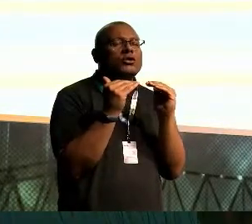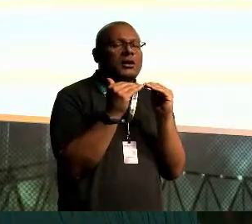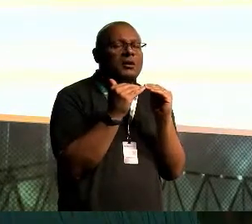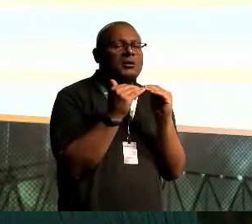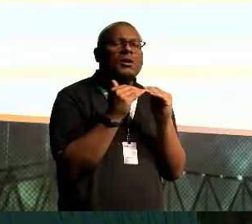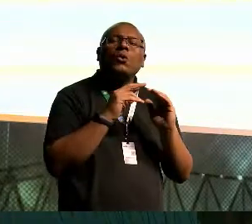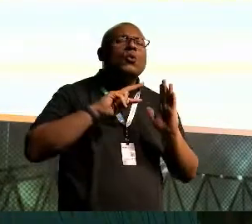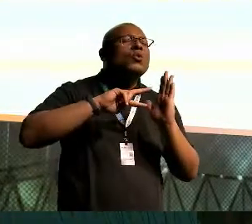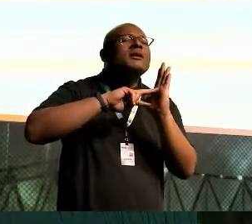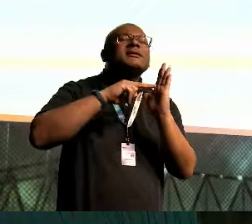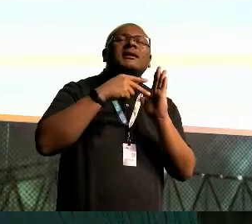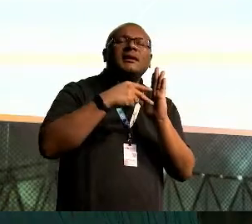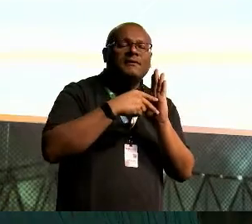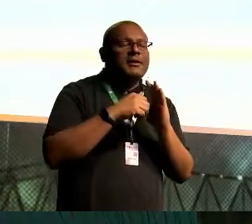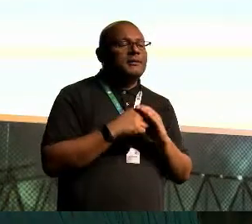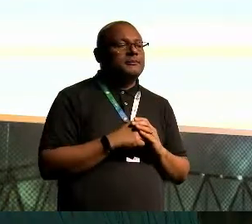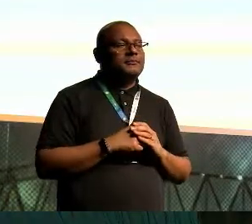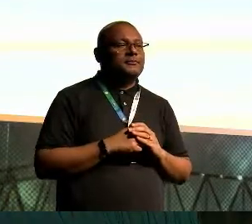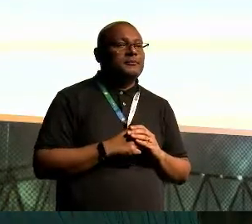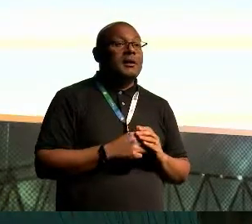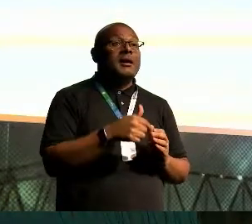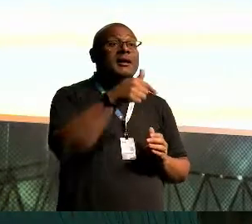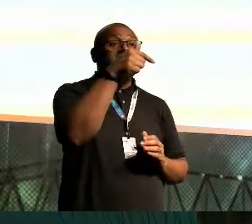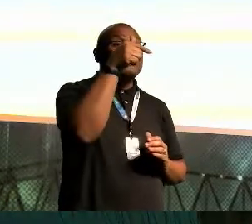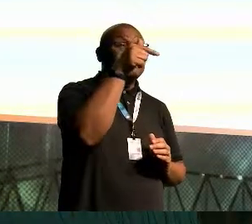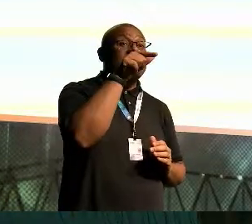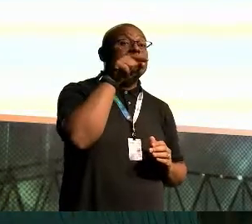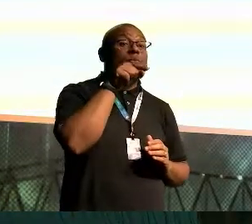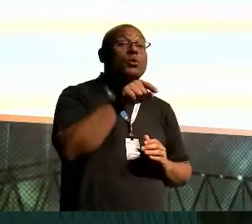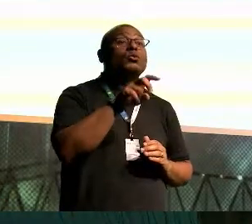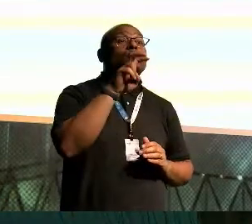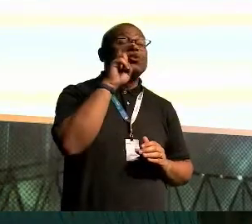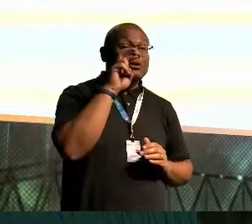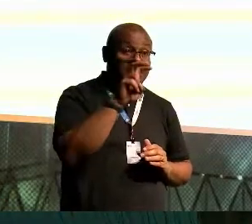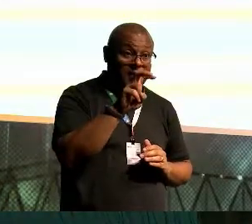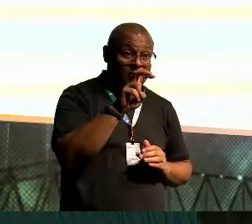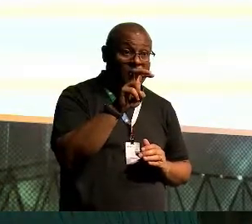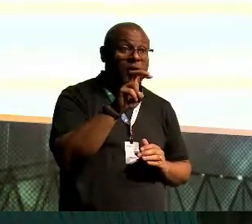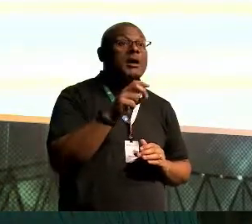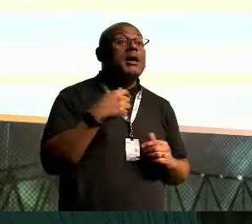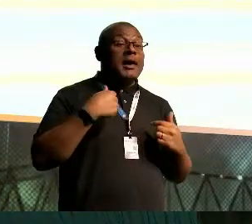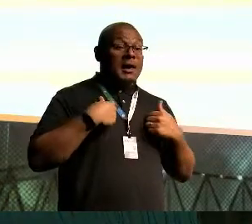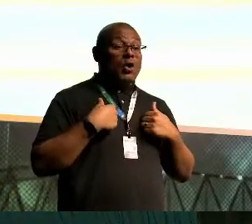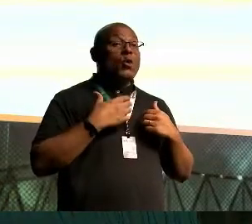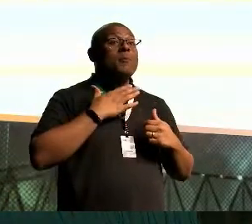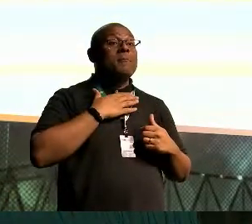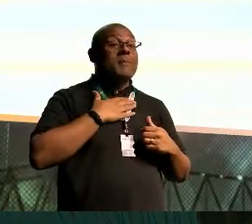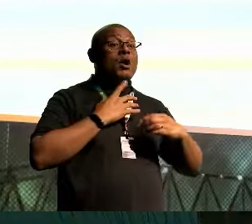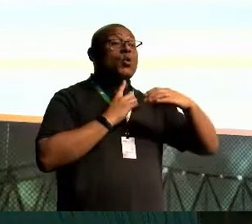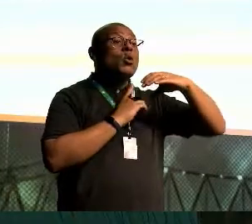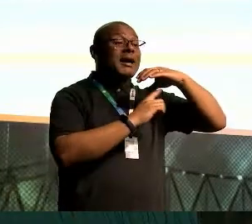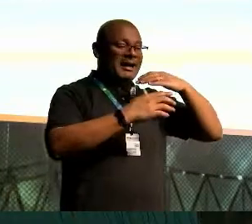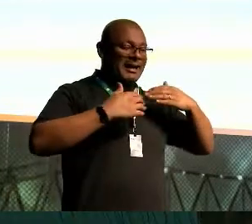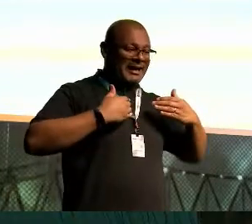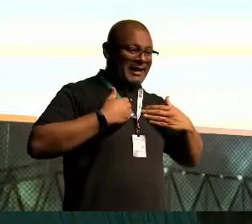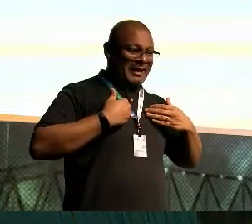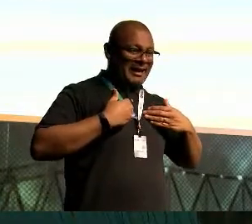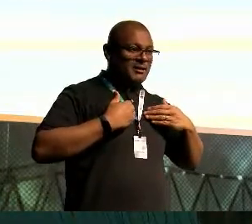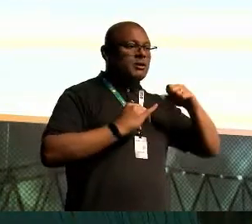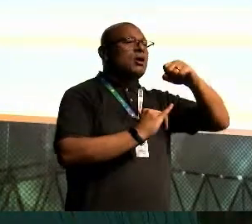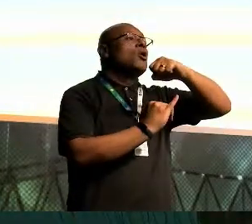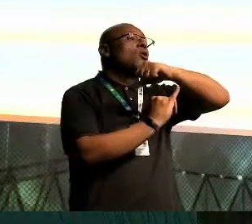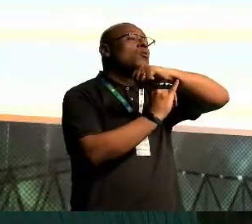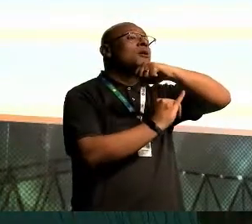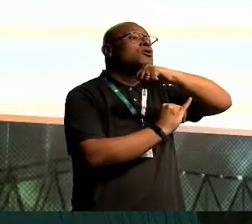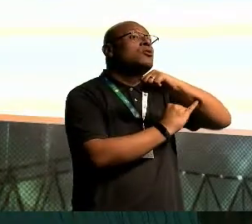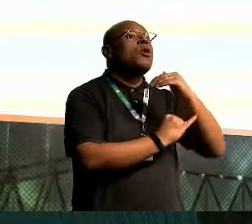como que a gente trabalha com isso. Então, a gente tem 7,5 autorizações de copiar os dados do cliente de uma instituição para outra. Lembrando,